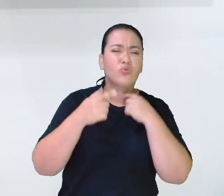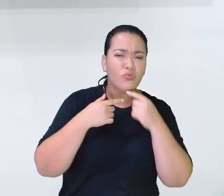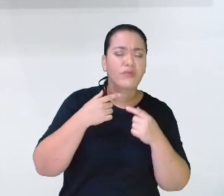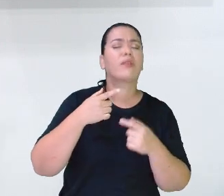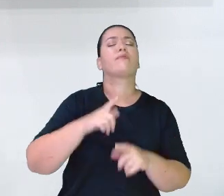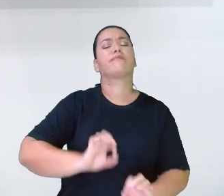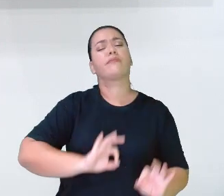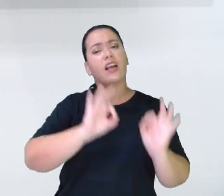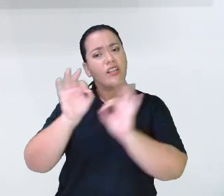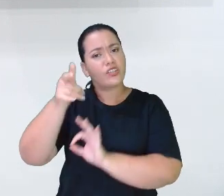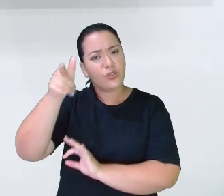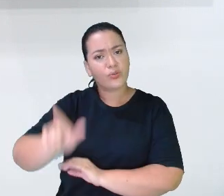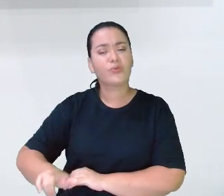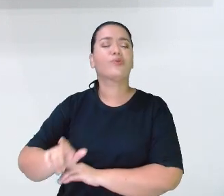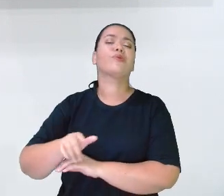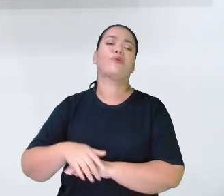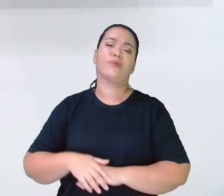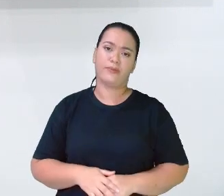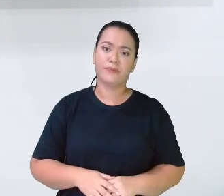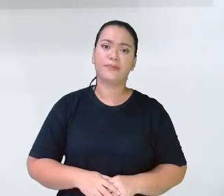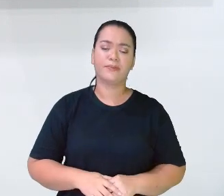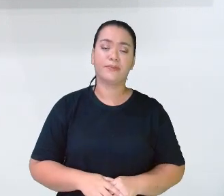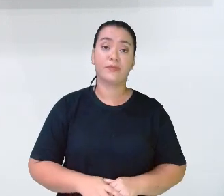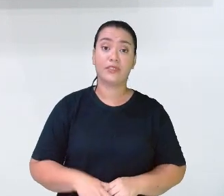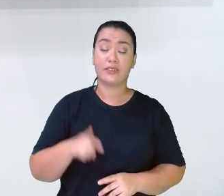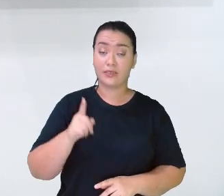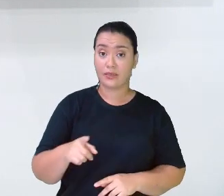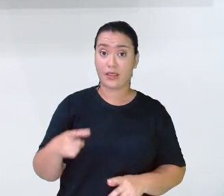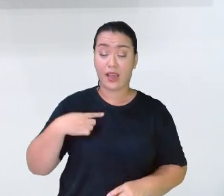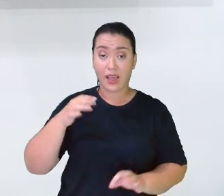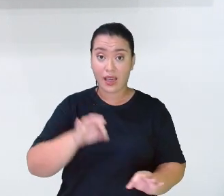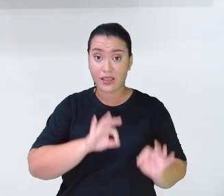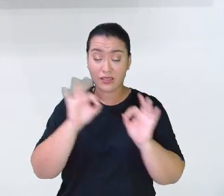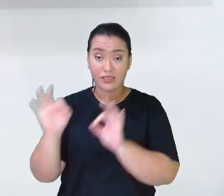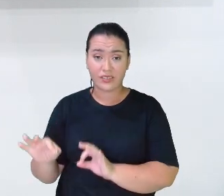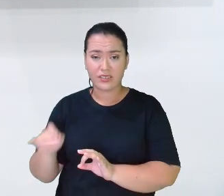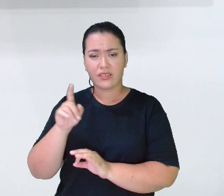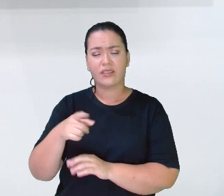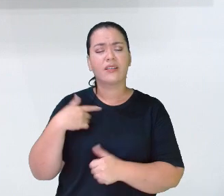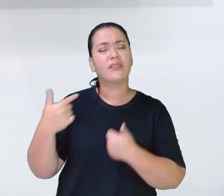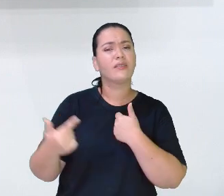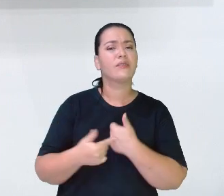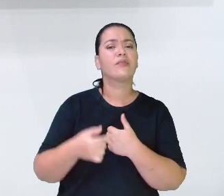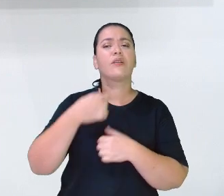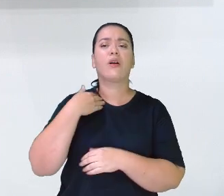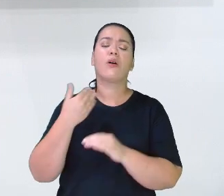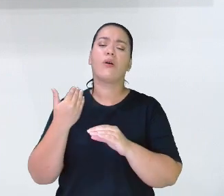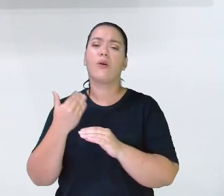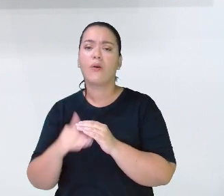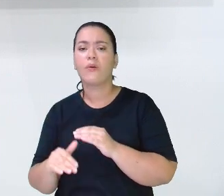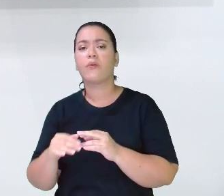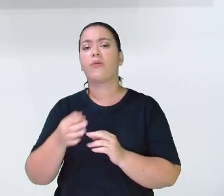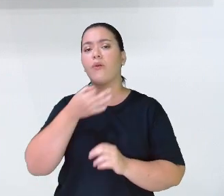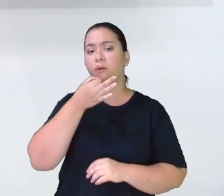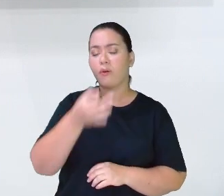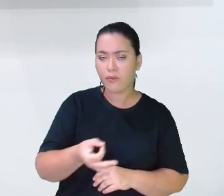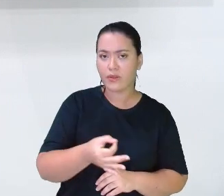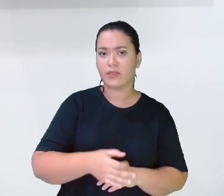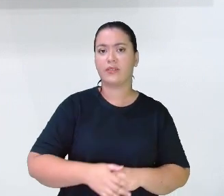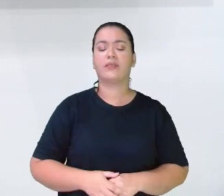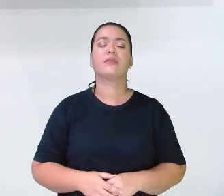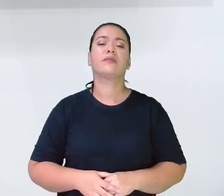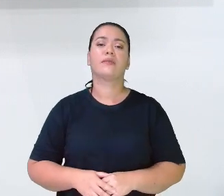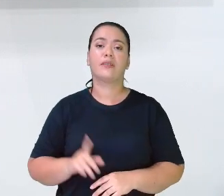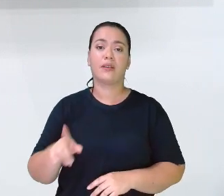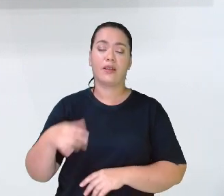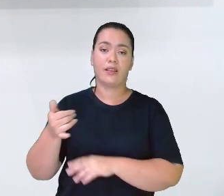dúvida e precisa assistir novamente. E sempre que você assistir, coloca lá o teu comentário também, que eu adoro ler os comentários de vocês